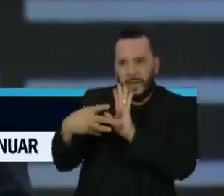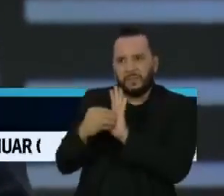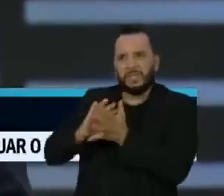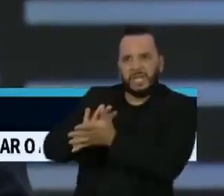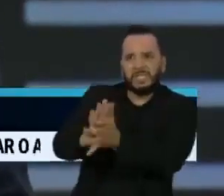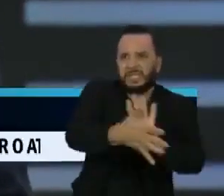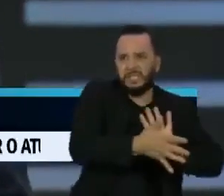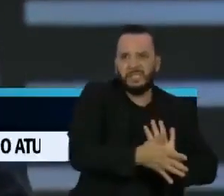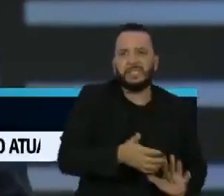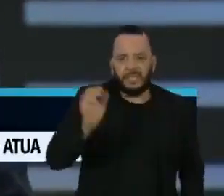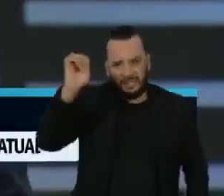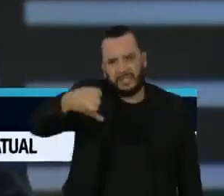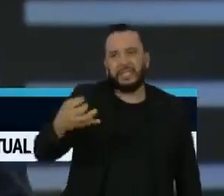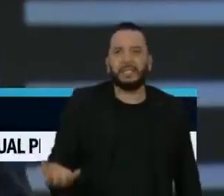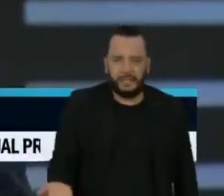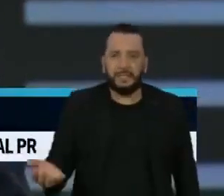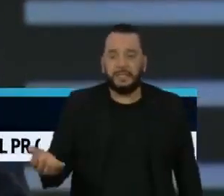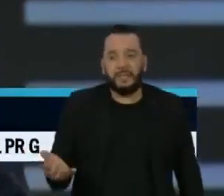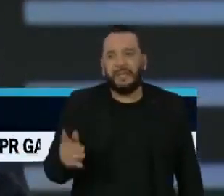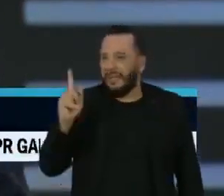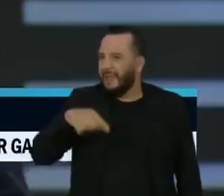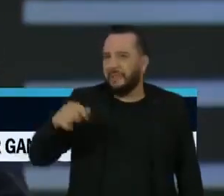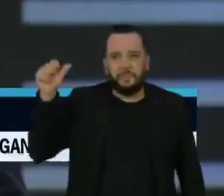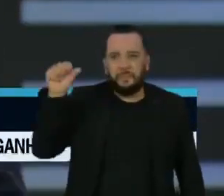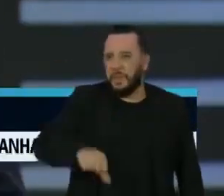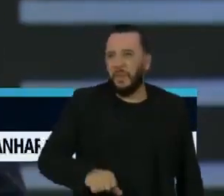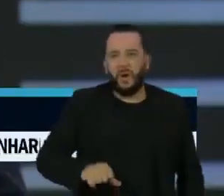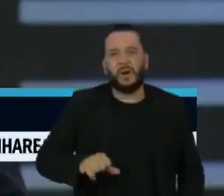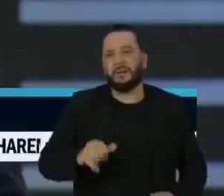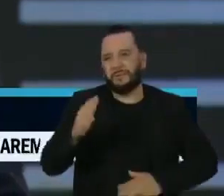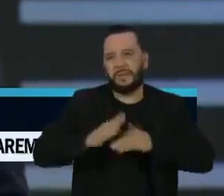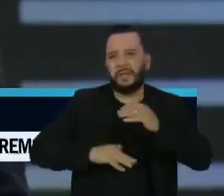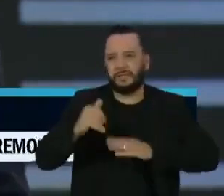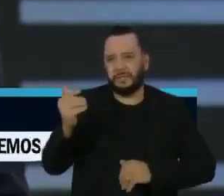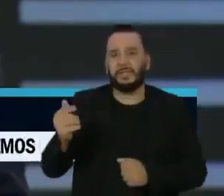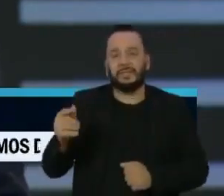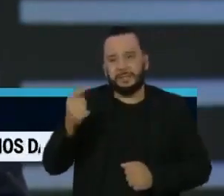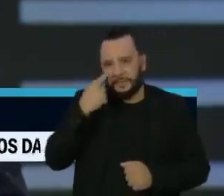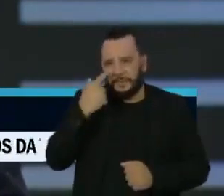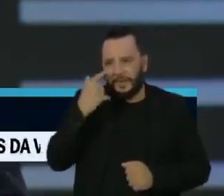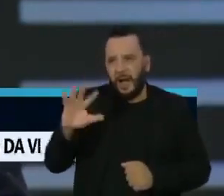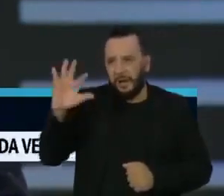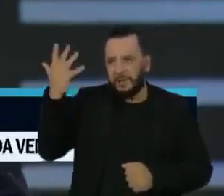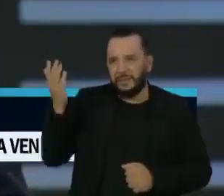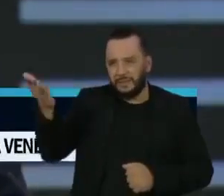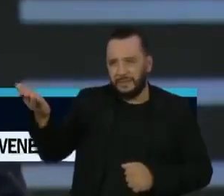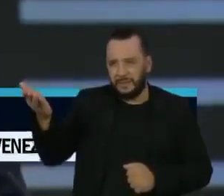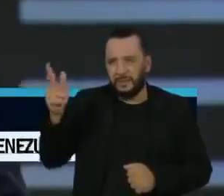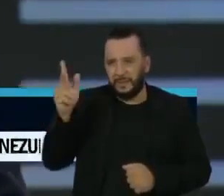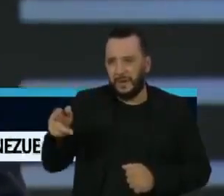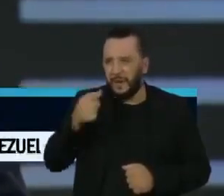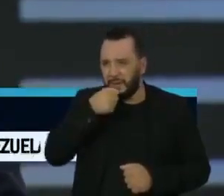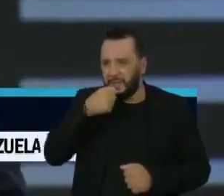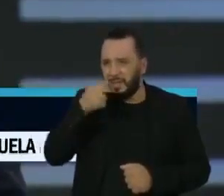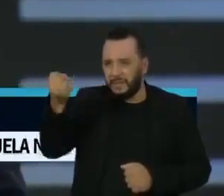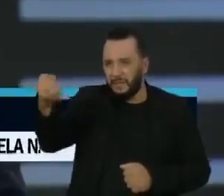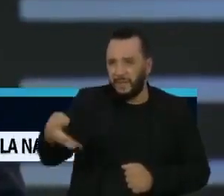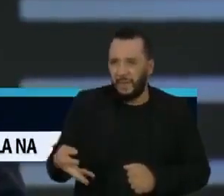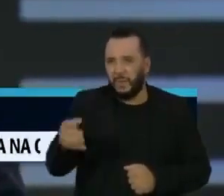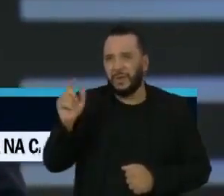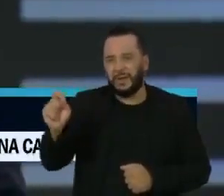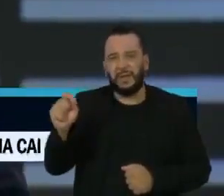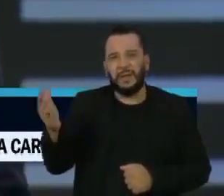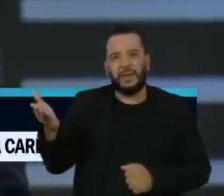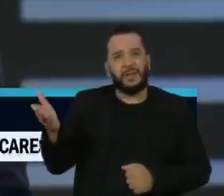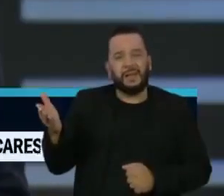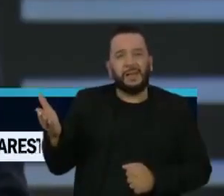práticas é o inverso do que se fala das boas práticas são as piores partes um velho discurso e foi destacado por um dos entrevistados o